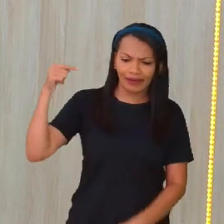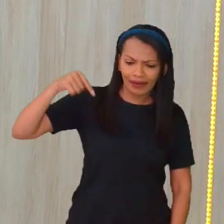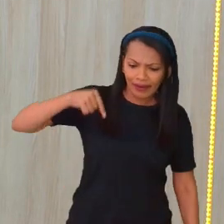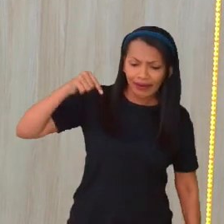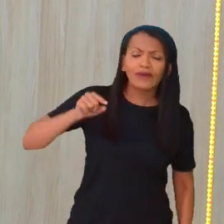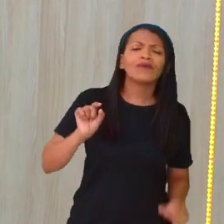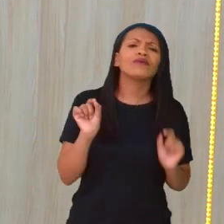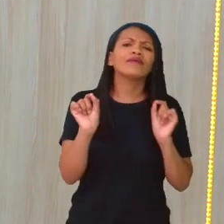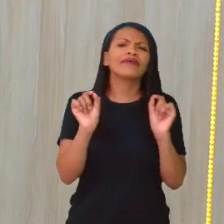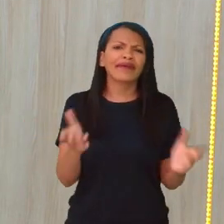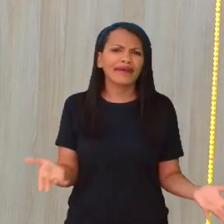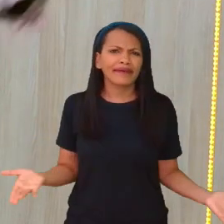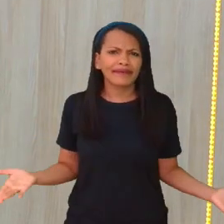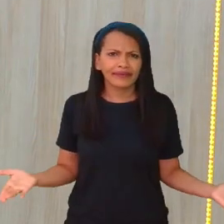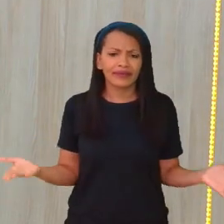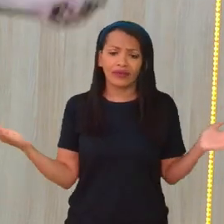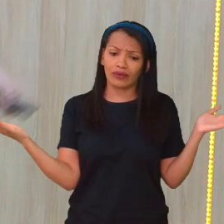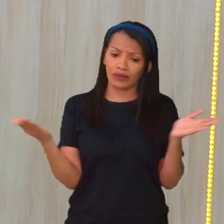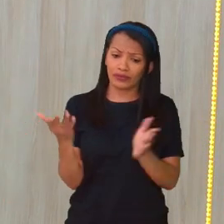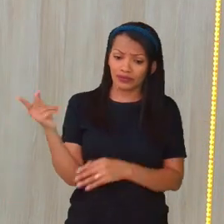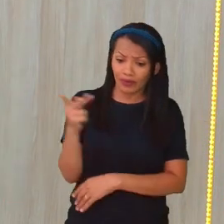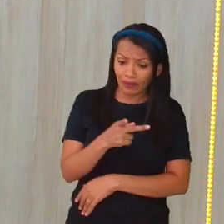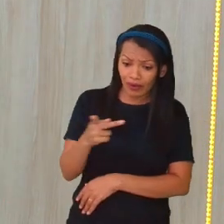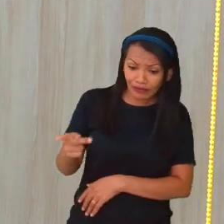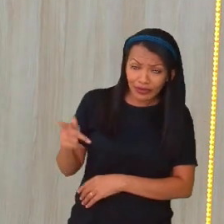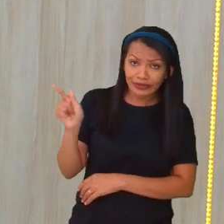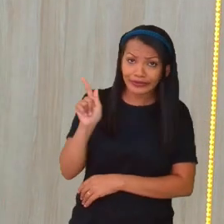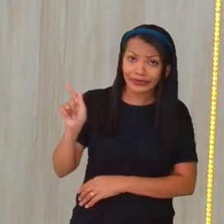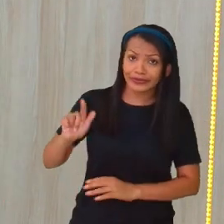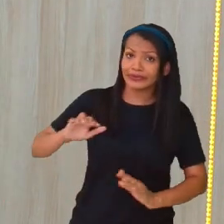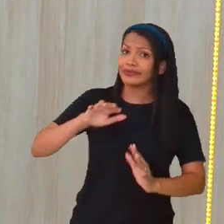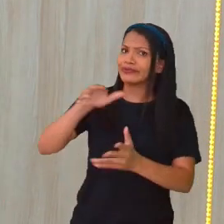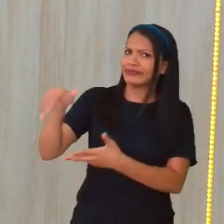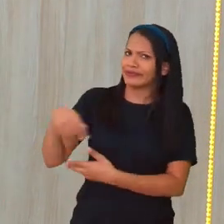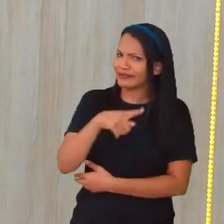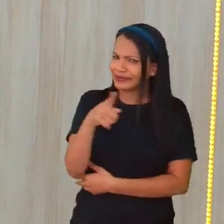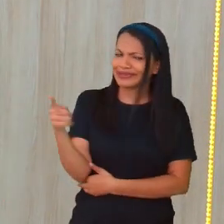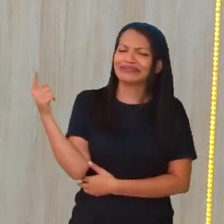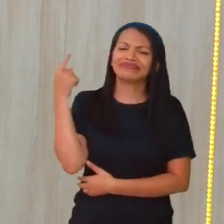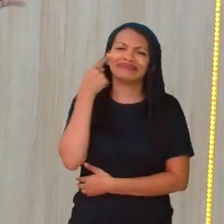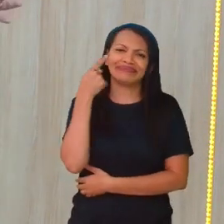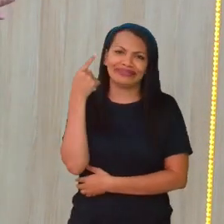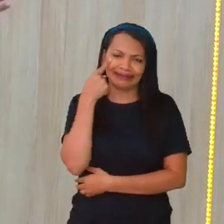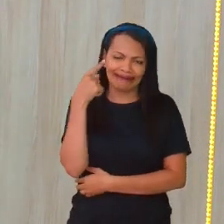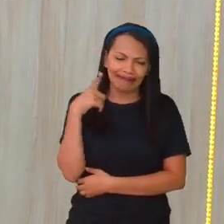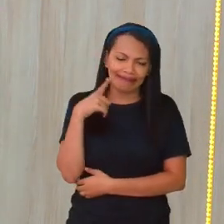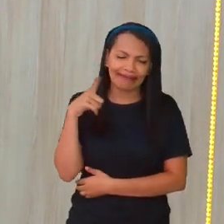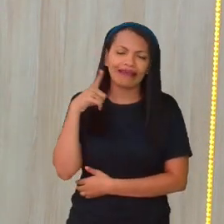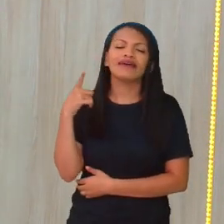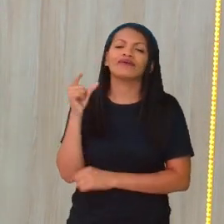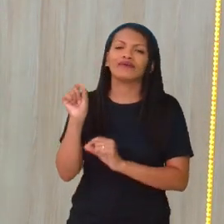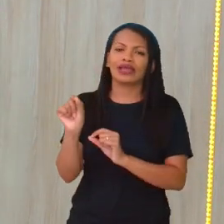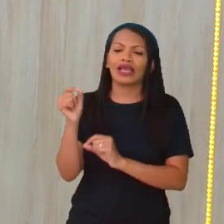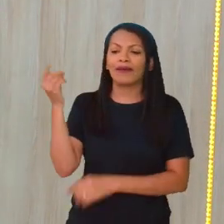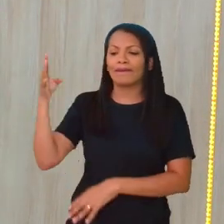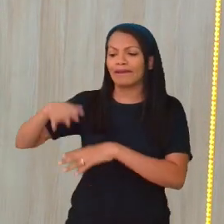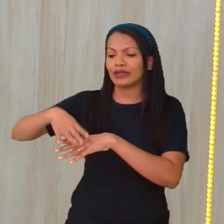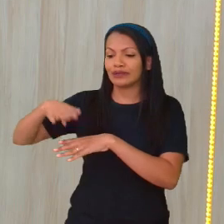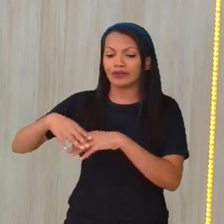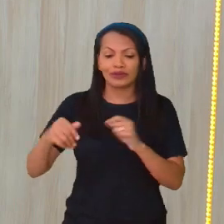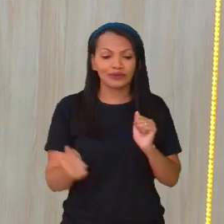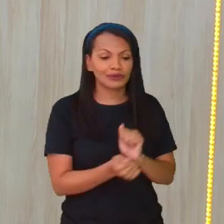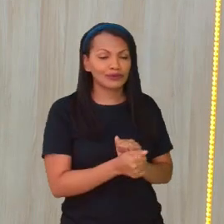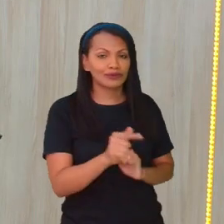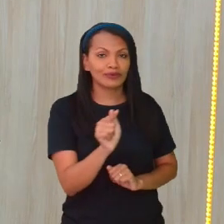com quem? Hoje com o professor de geografia, que vocês vão ver que tem tudo a ver matemática e geografia,